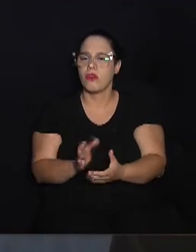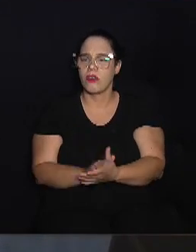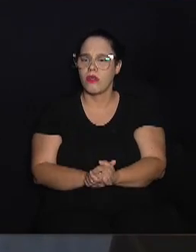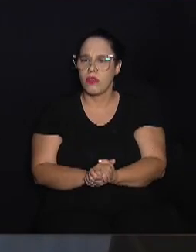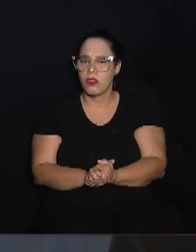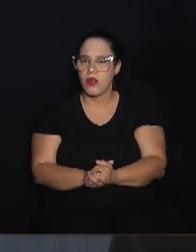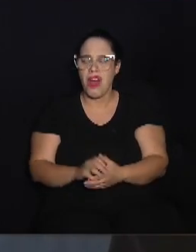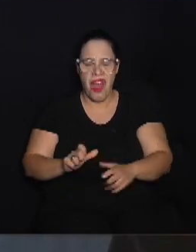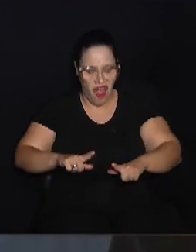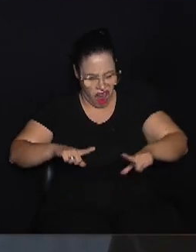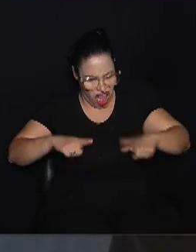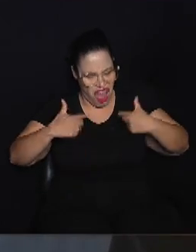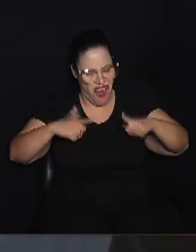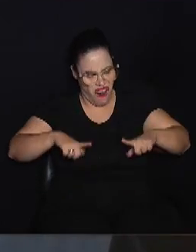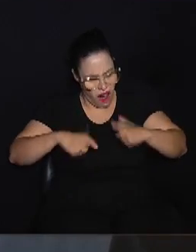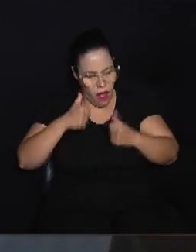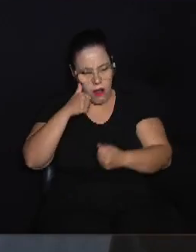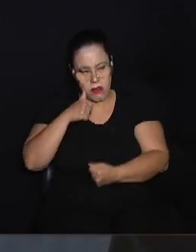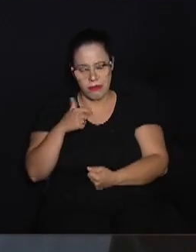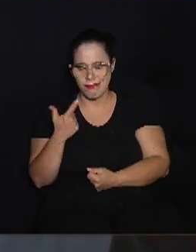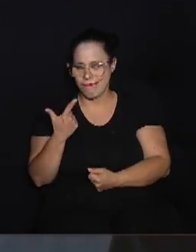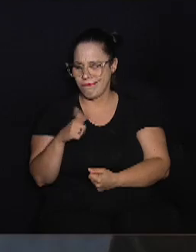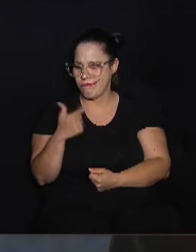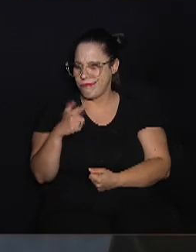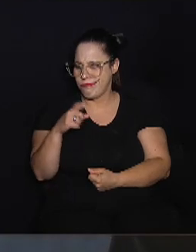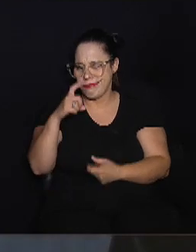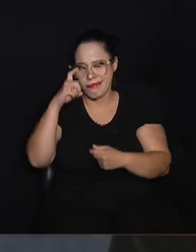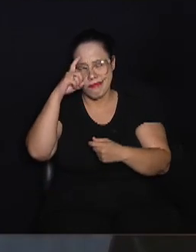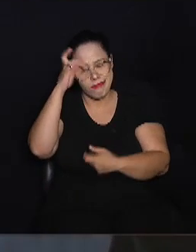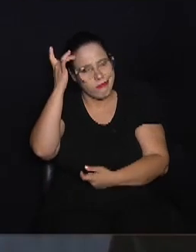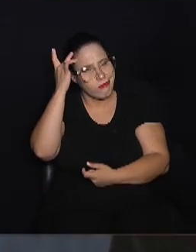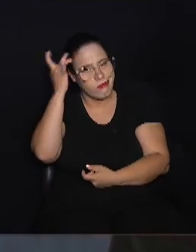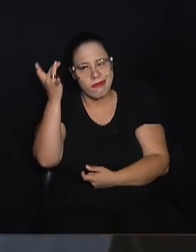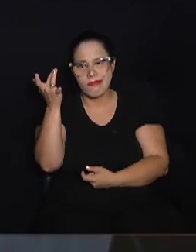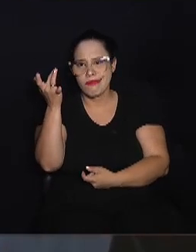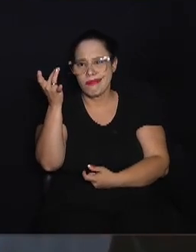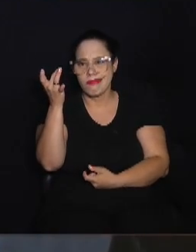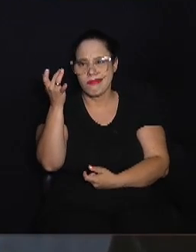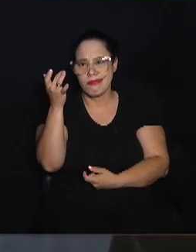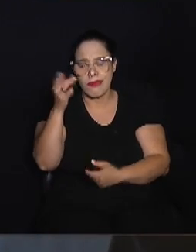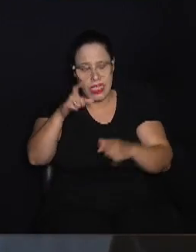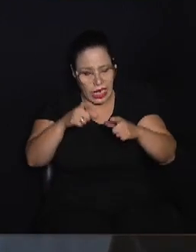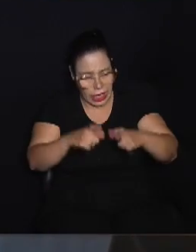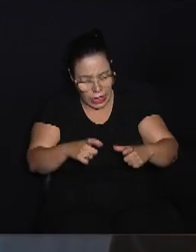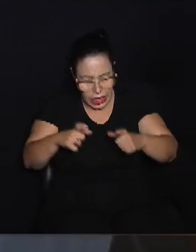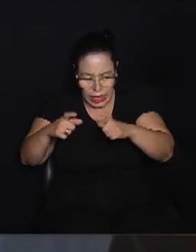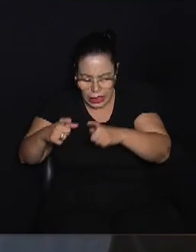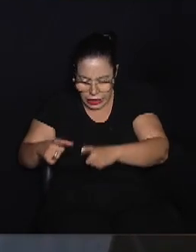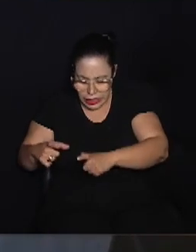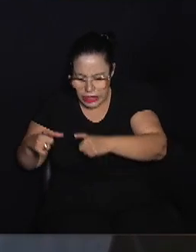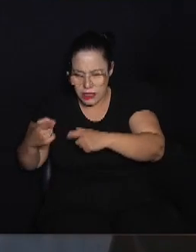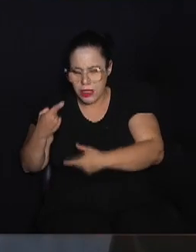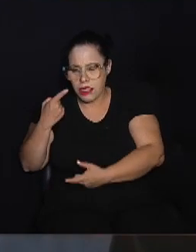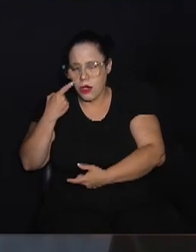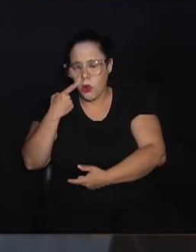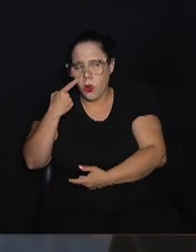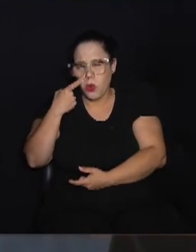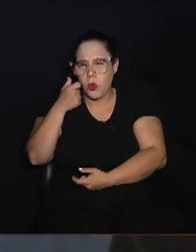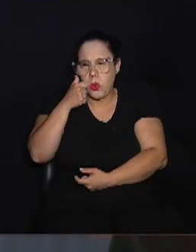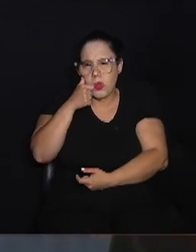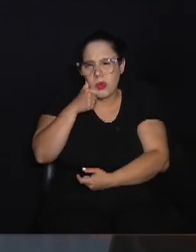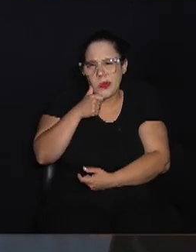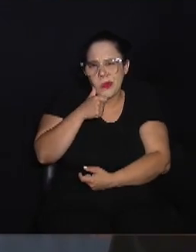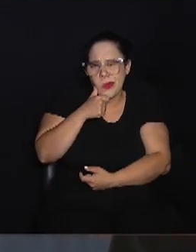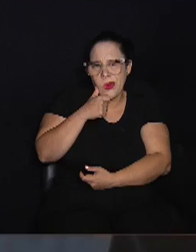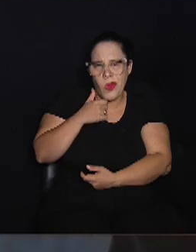a luta das mulheres, que não tem sido fácil, né? Os nossos espaços, nós vemos as mulheres